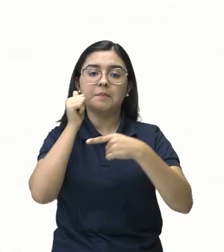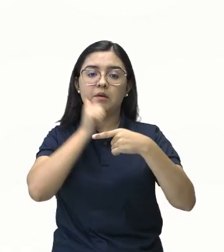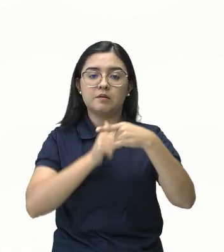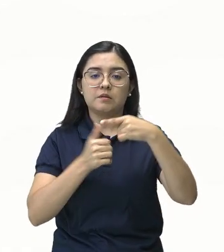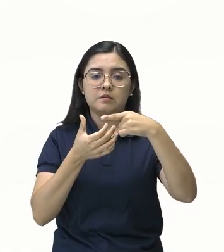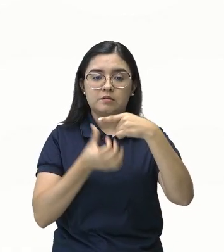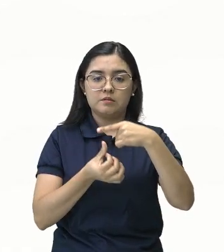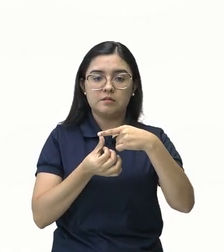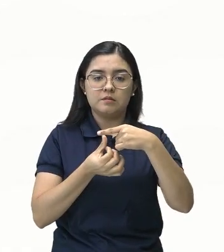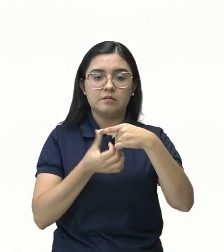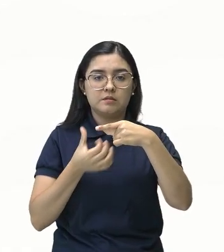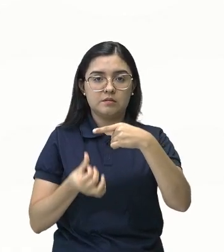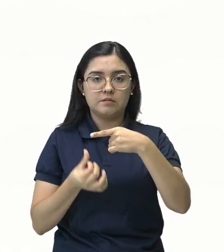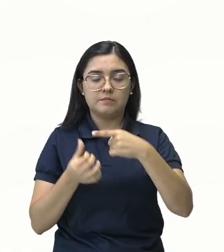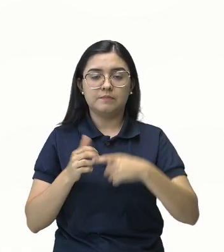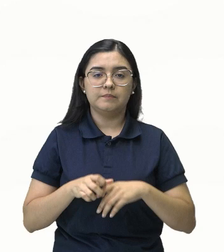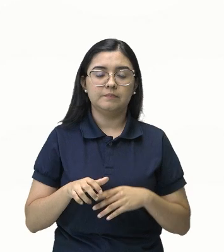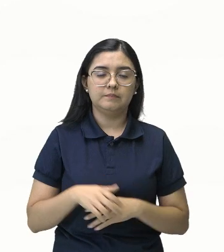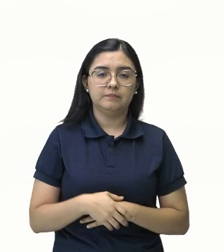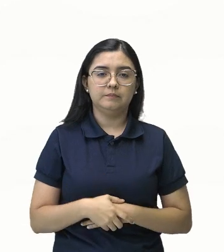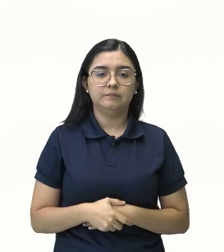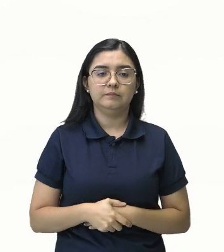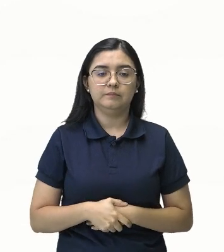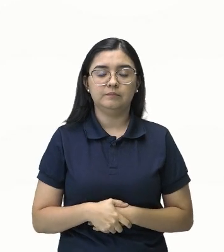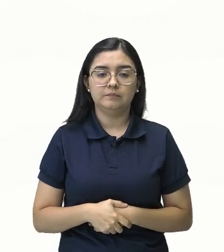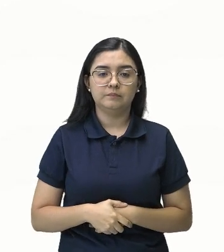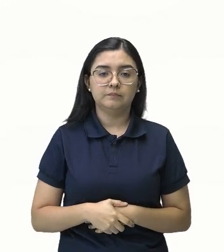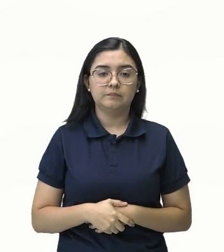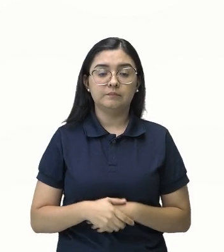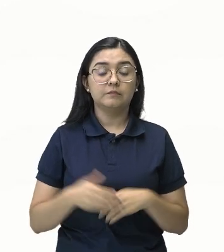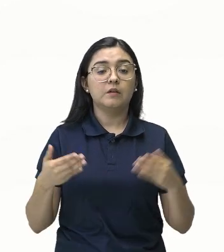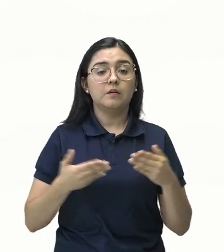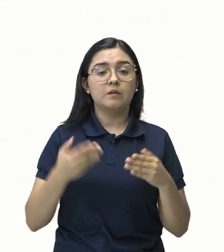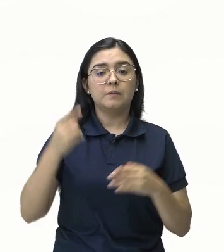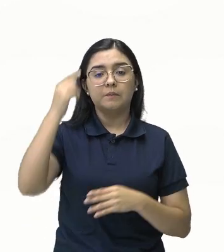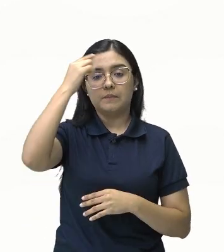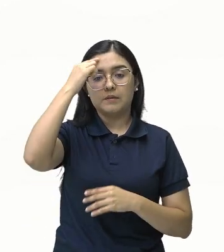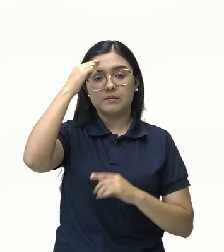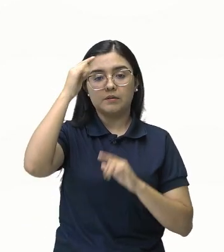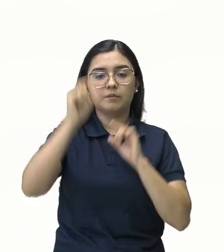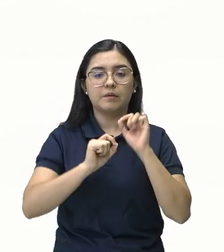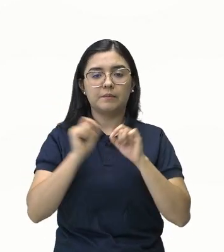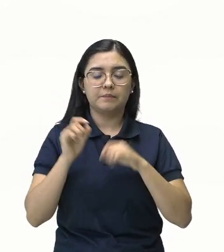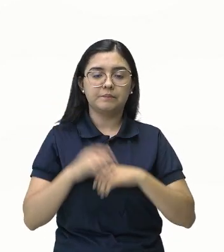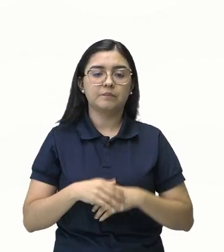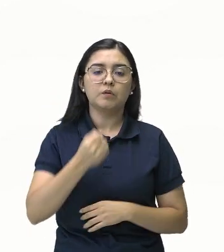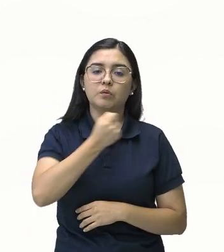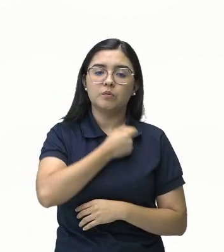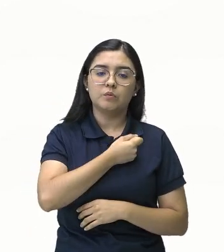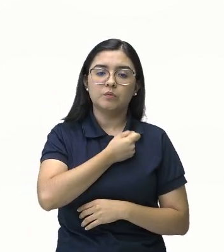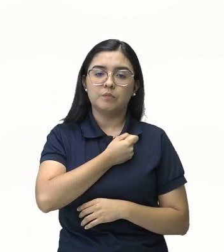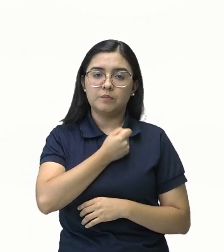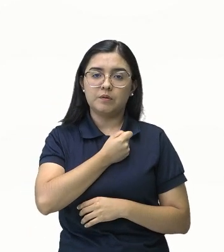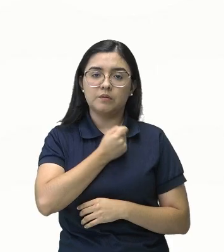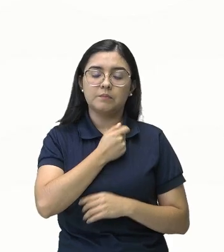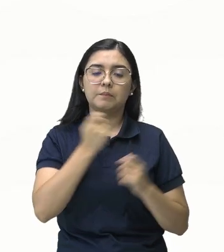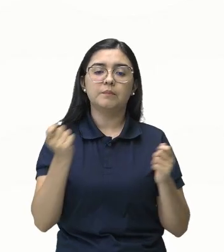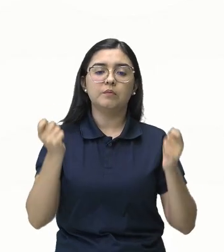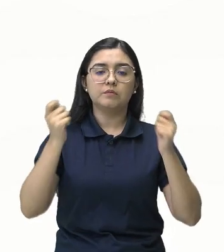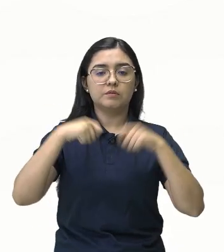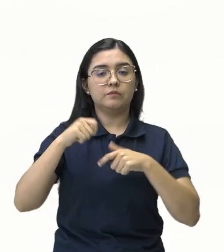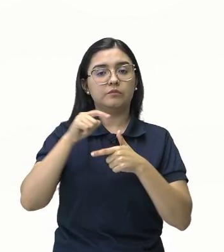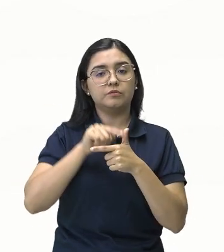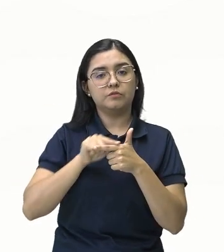Meninas, 66. Agora eu vou pensar, tá, em um número que eu